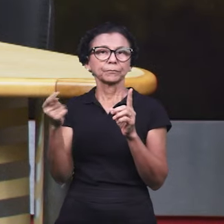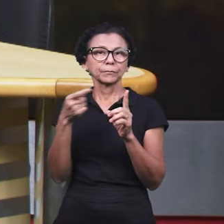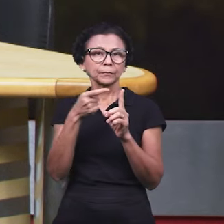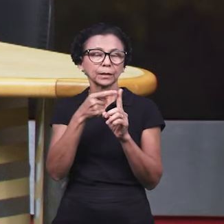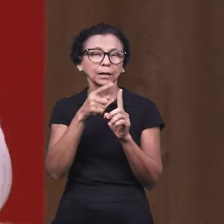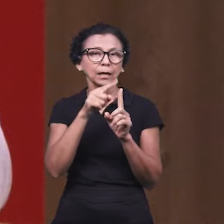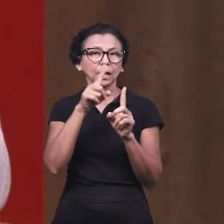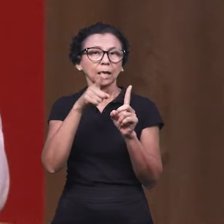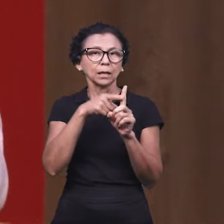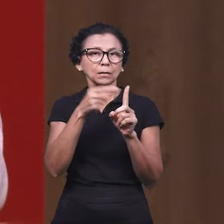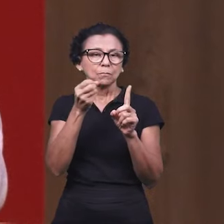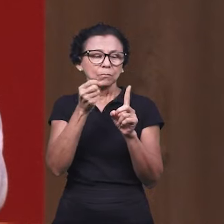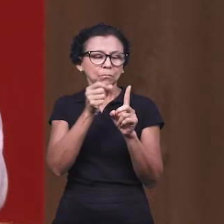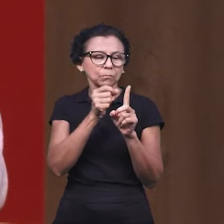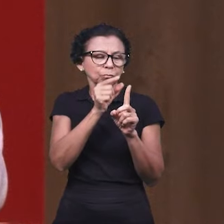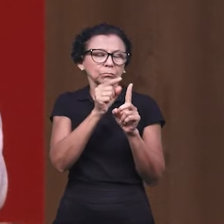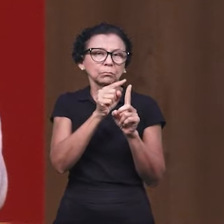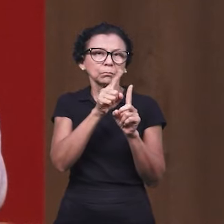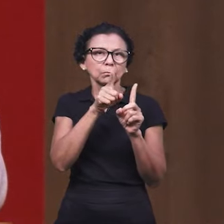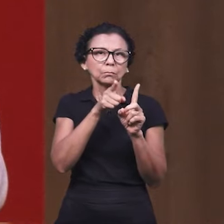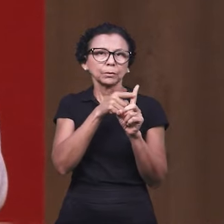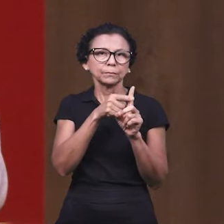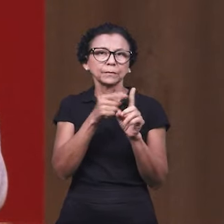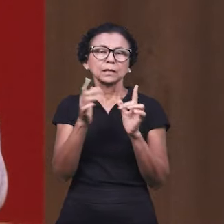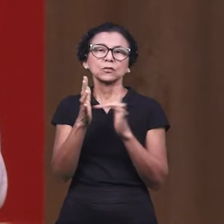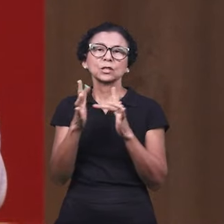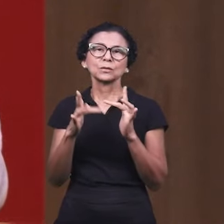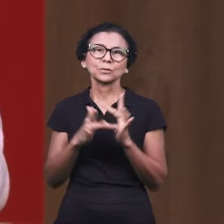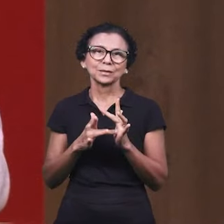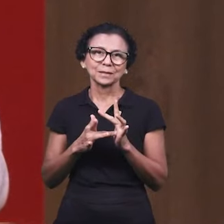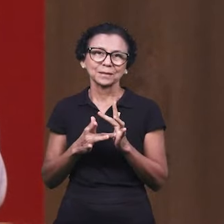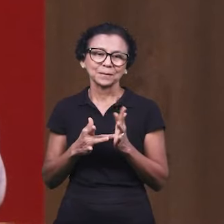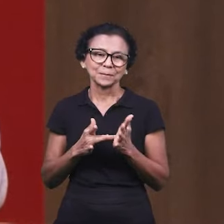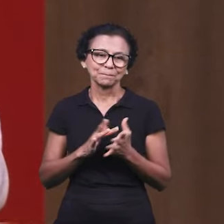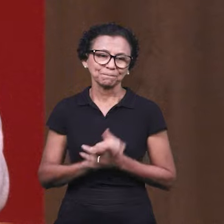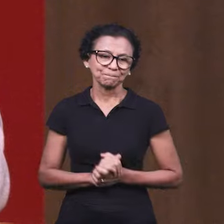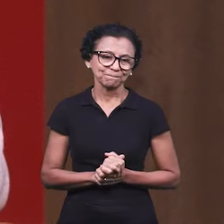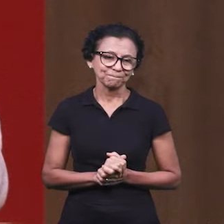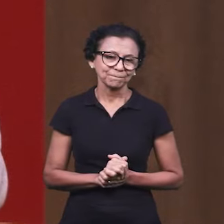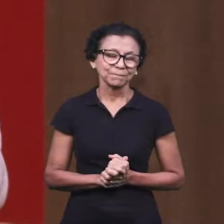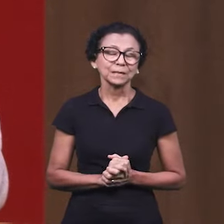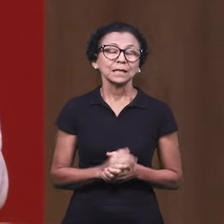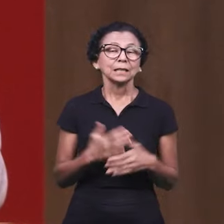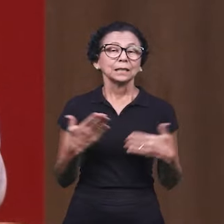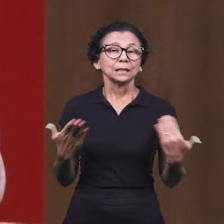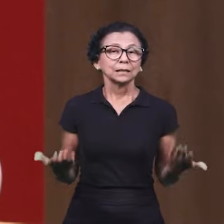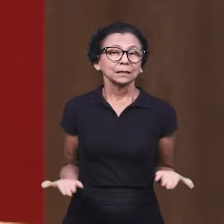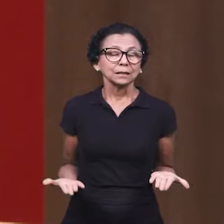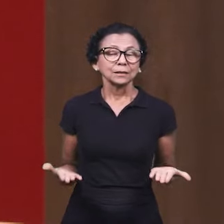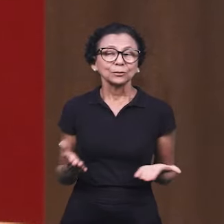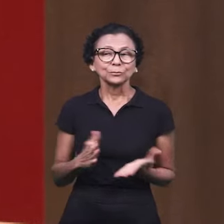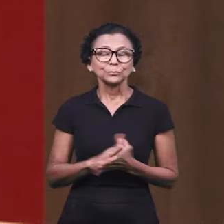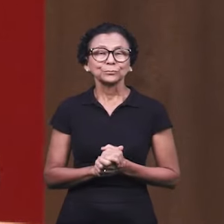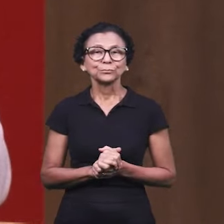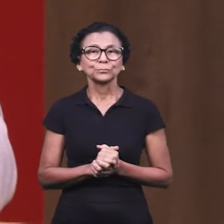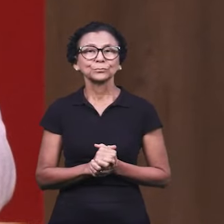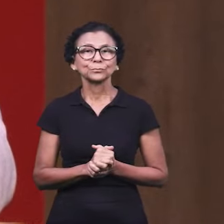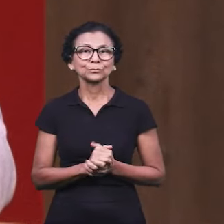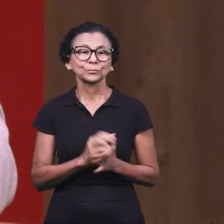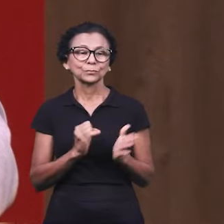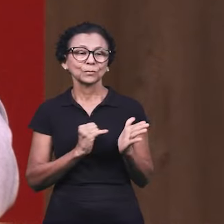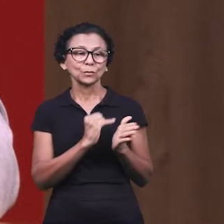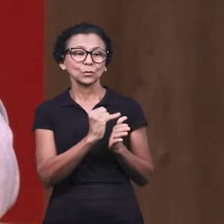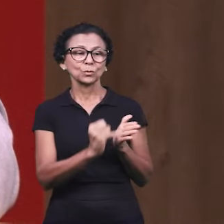deixá-la mas ali era um Marco antigo e esse Marco antigo não podia ser removido tinha que haver ali uma